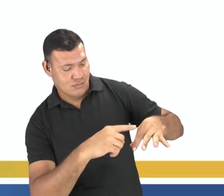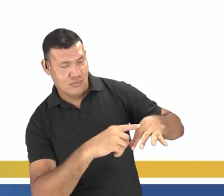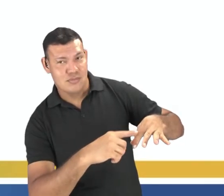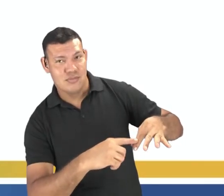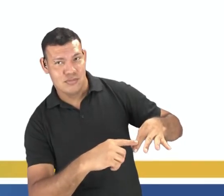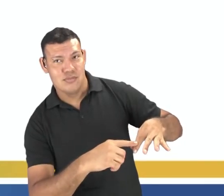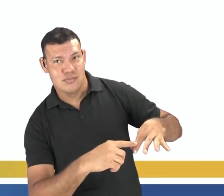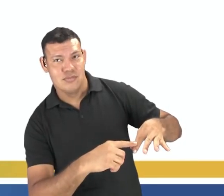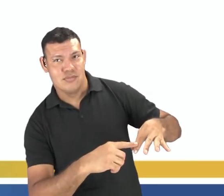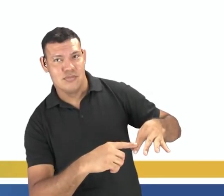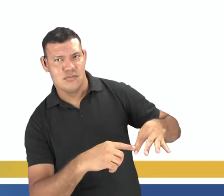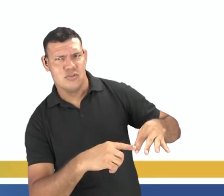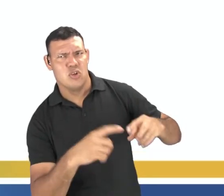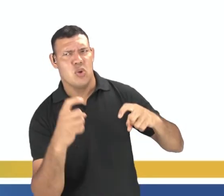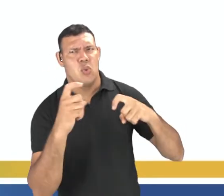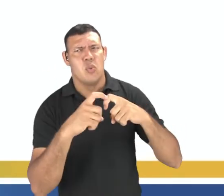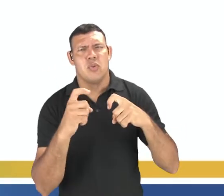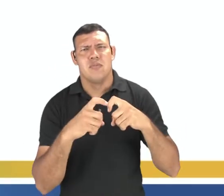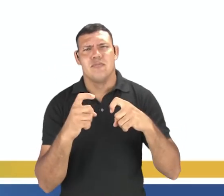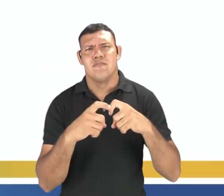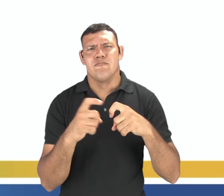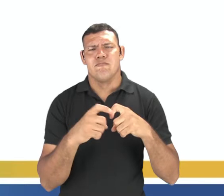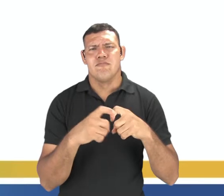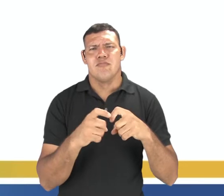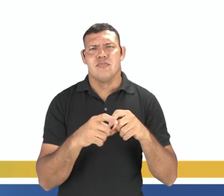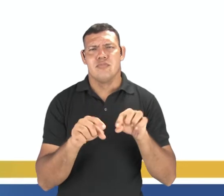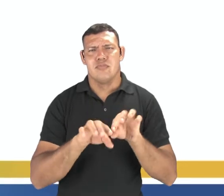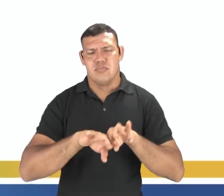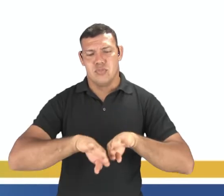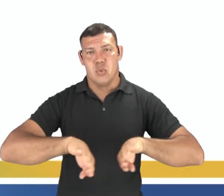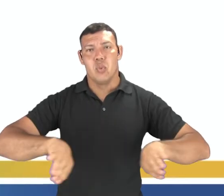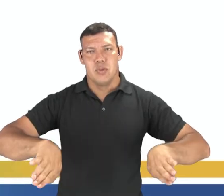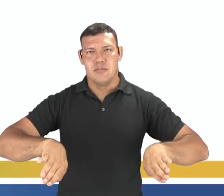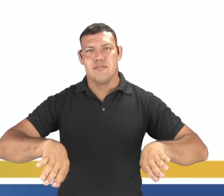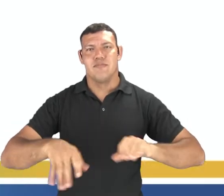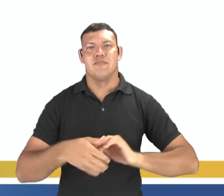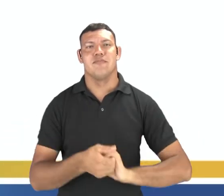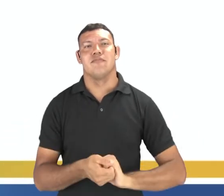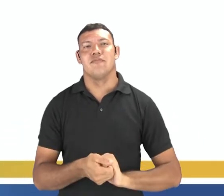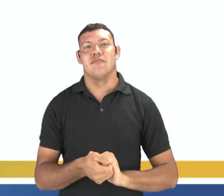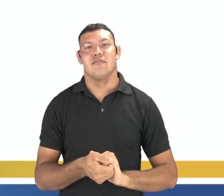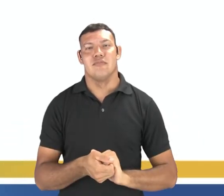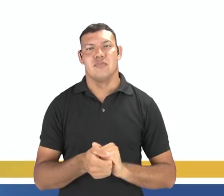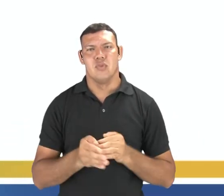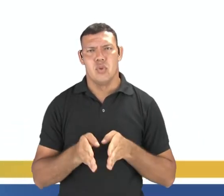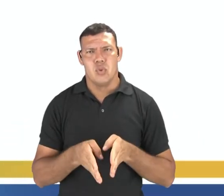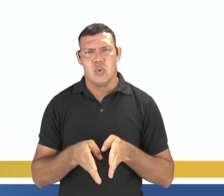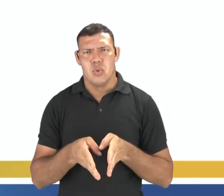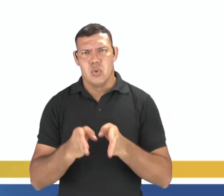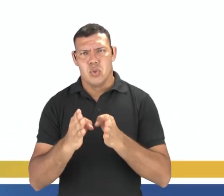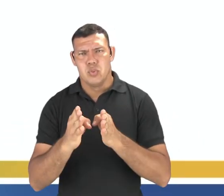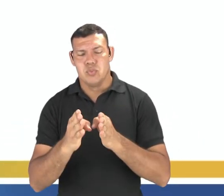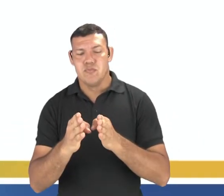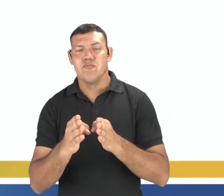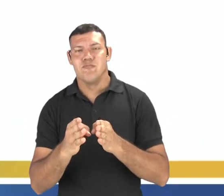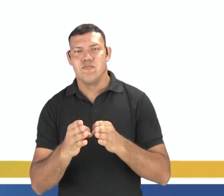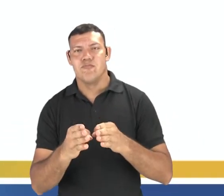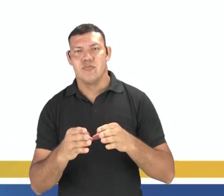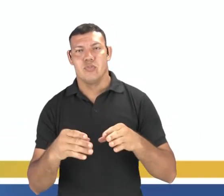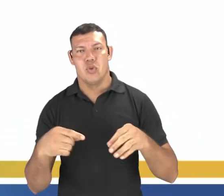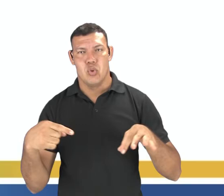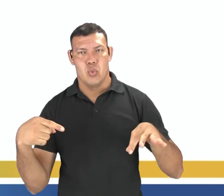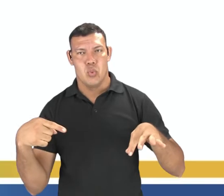exame clínico, o médico utiliza um aparelho de afastamento. Esse canal ele é responsável por receber o